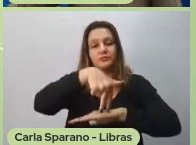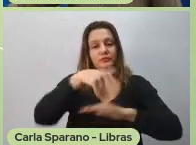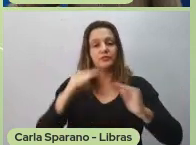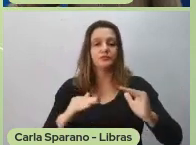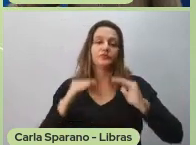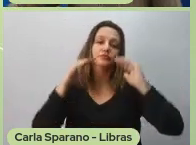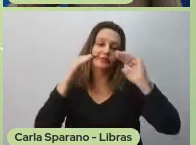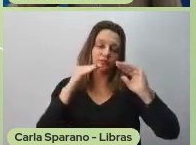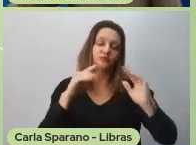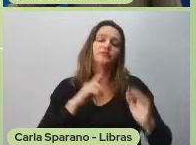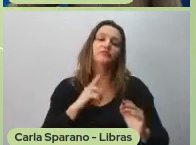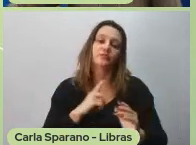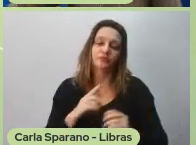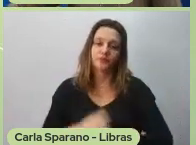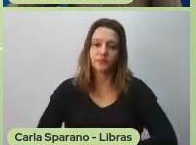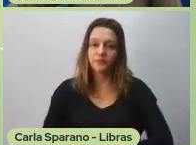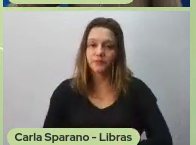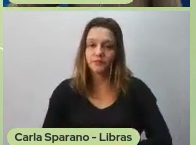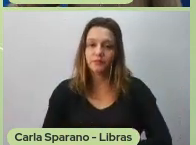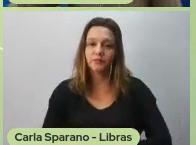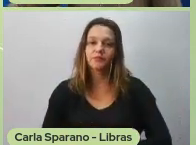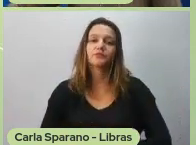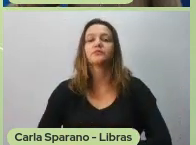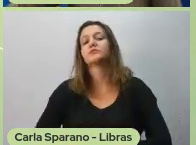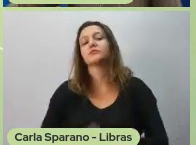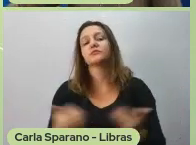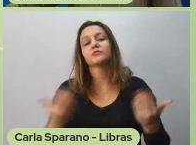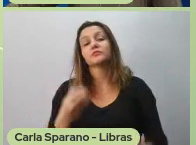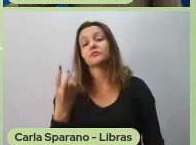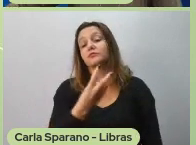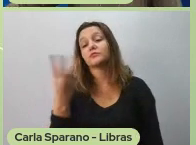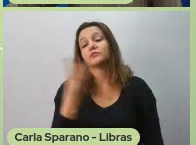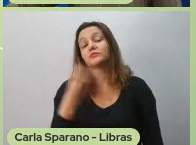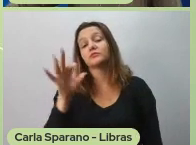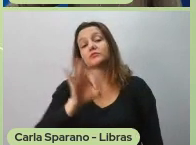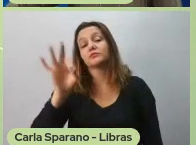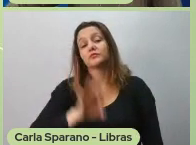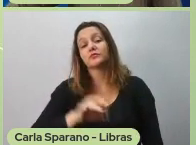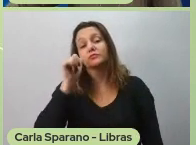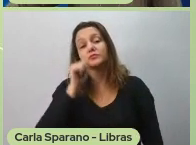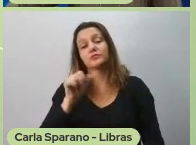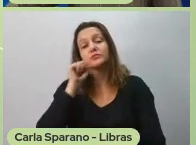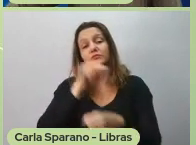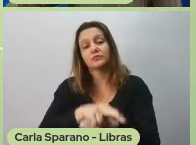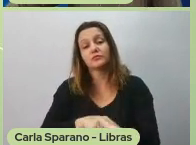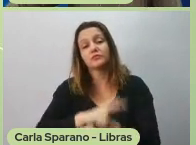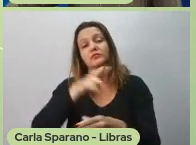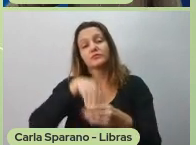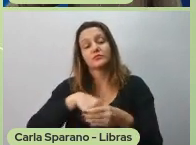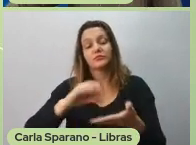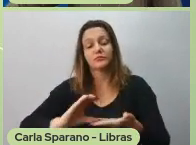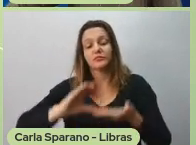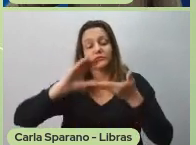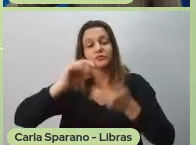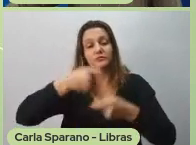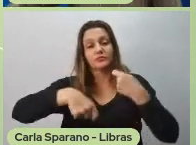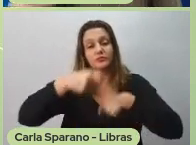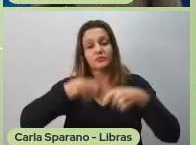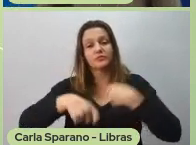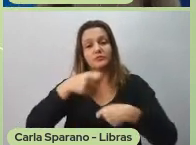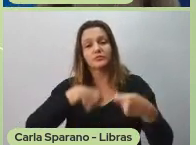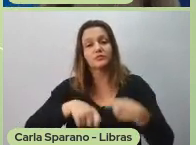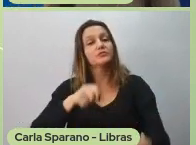bônus executivo. A gente tem hoje 33% de mulheres na nosso conselho administrativo, uma delas uma mulher